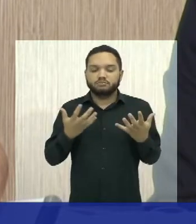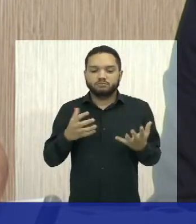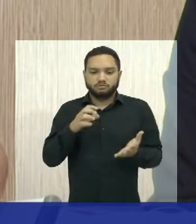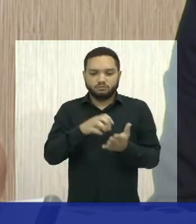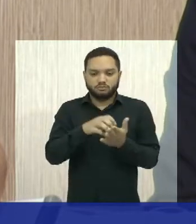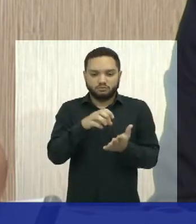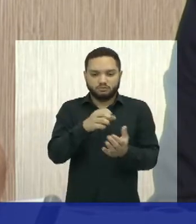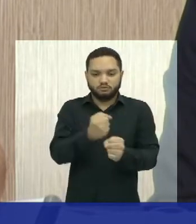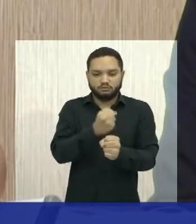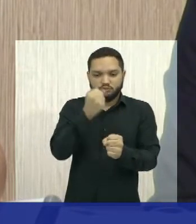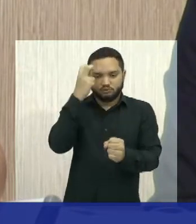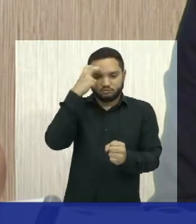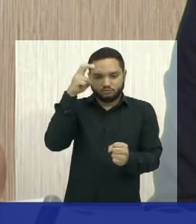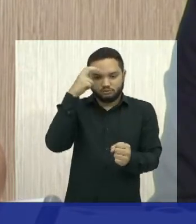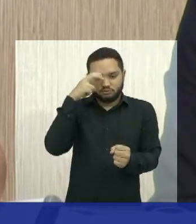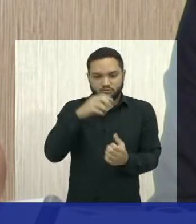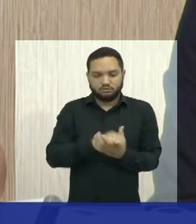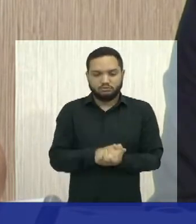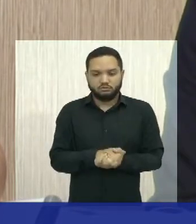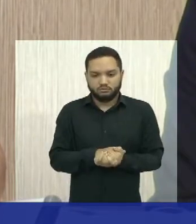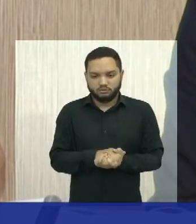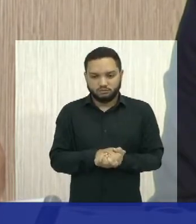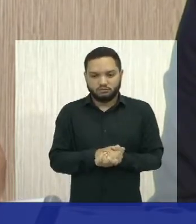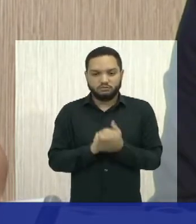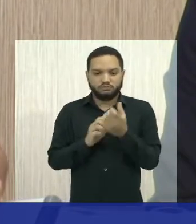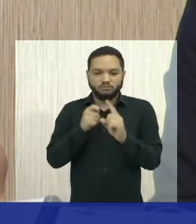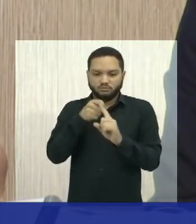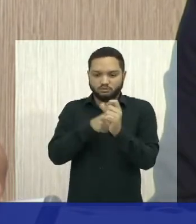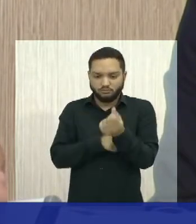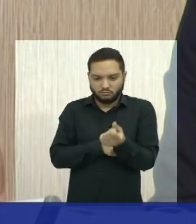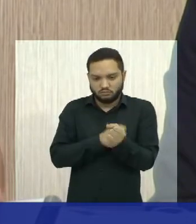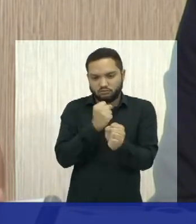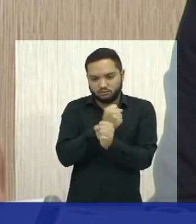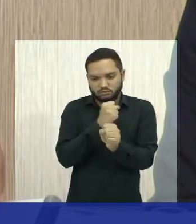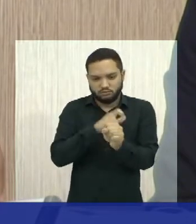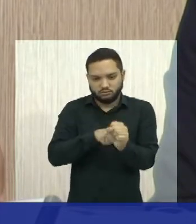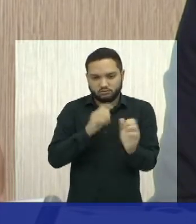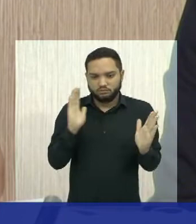centro cultural. São 6 meses, Rejane, de obra. A gente vai tentar